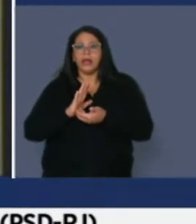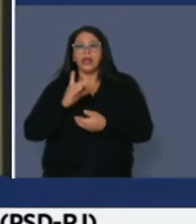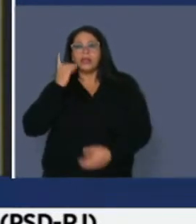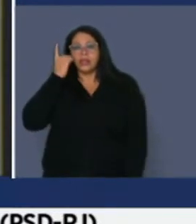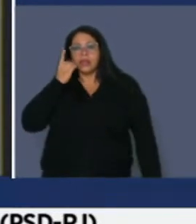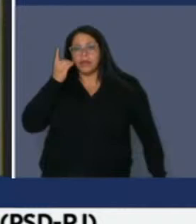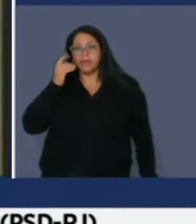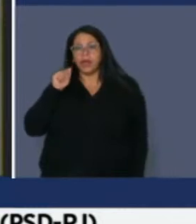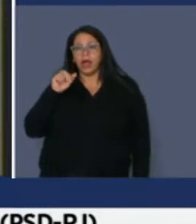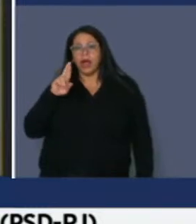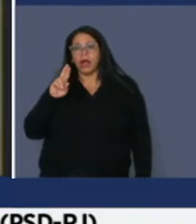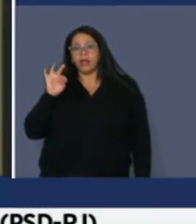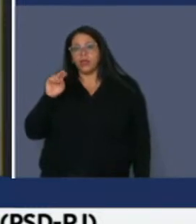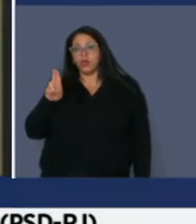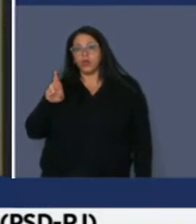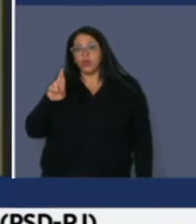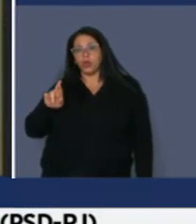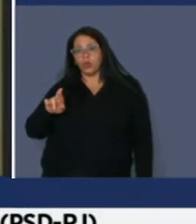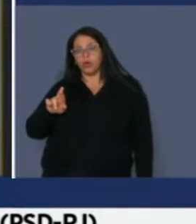deputado Arthur Lira,